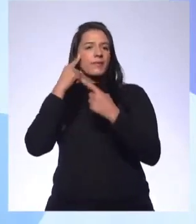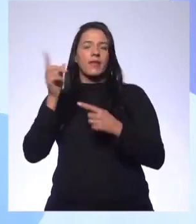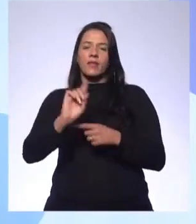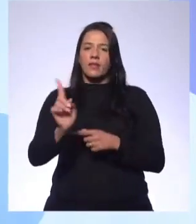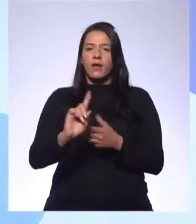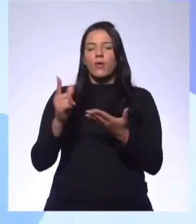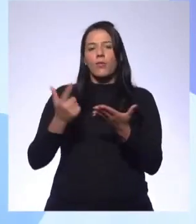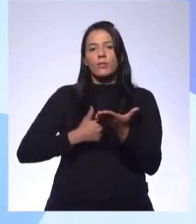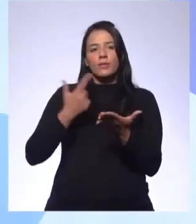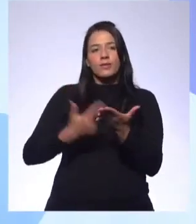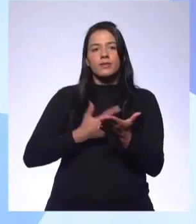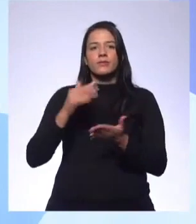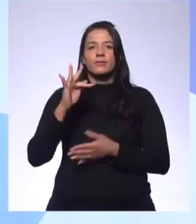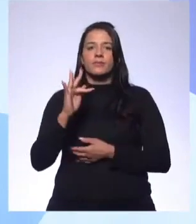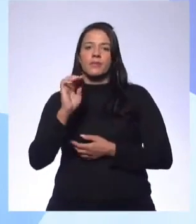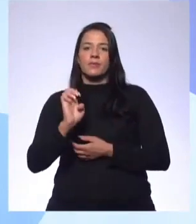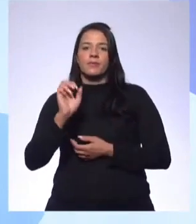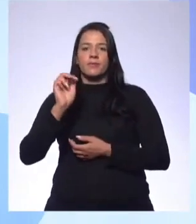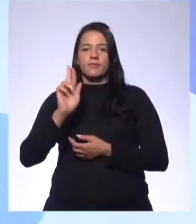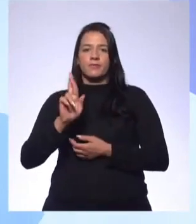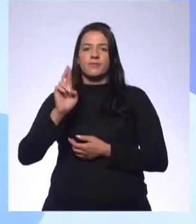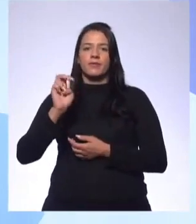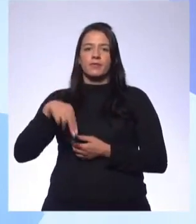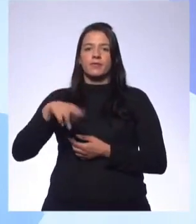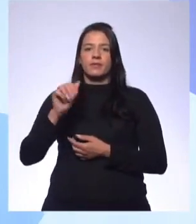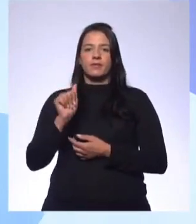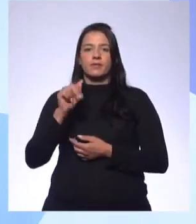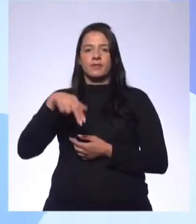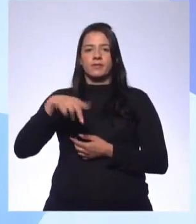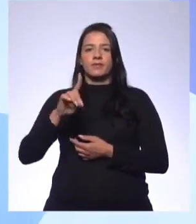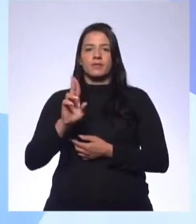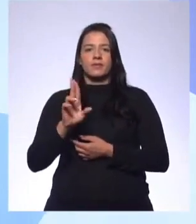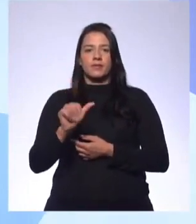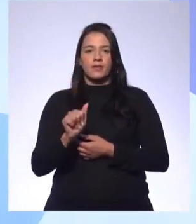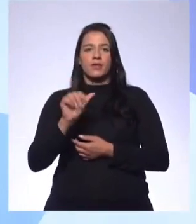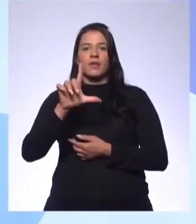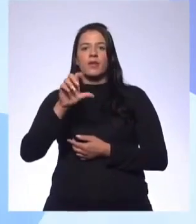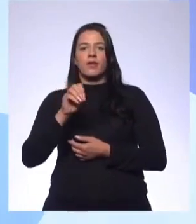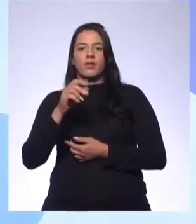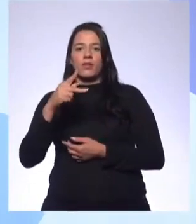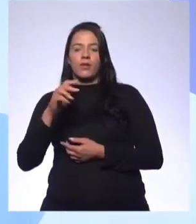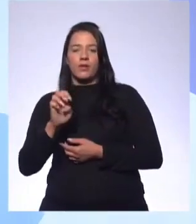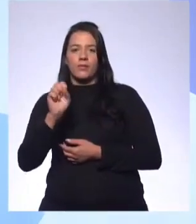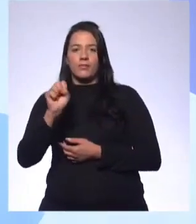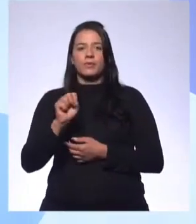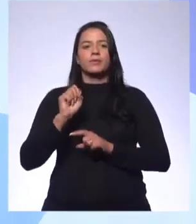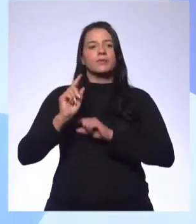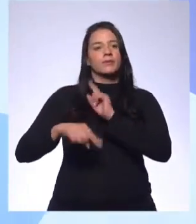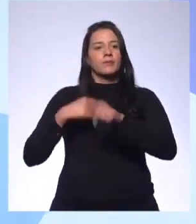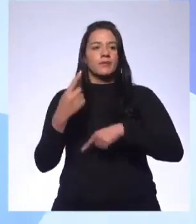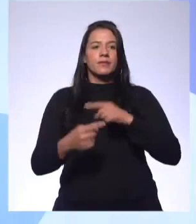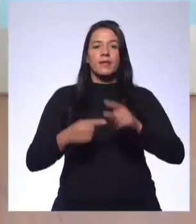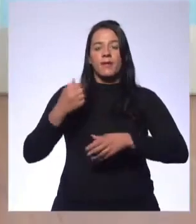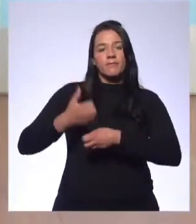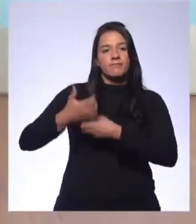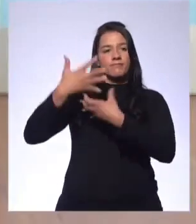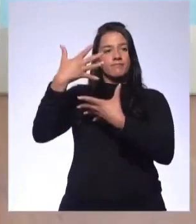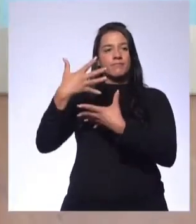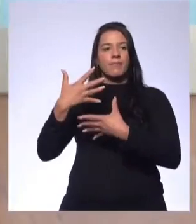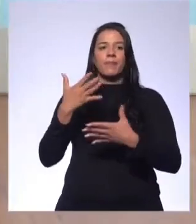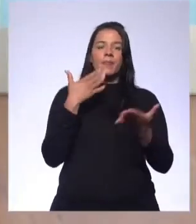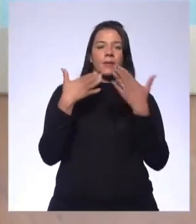da Fernanda Lopes de Almeida. Gente, muito obrigado. obrigada. Valeu. A gente vai reproduzindo aqui o chat. Eu estou aqui